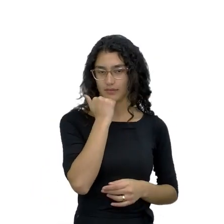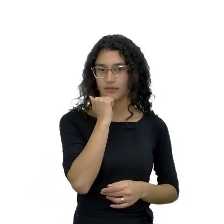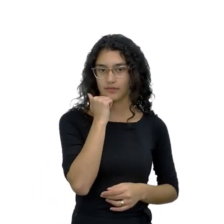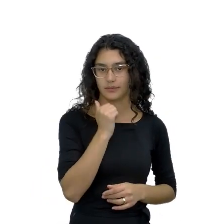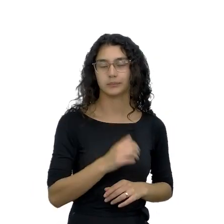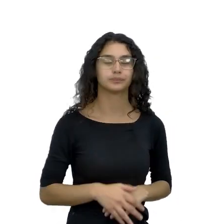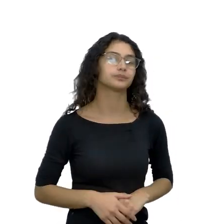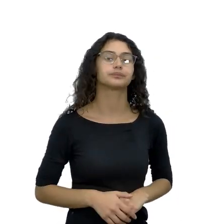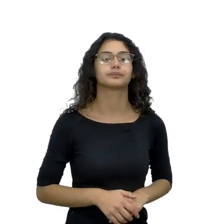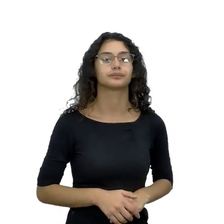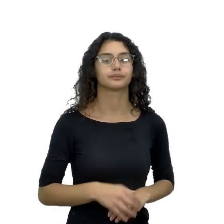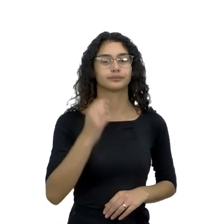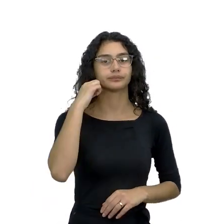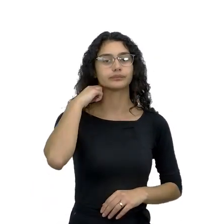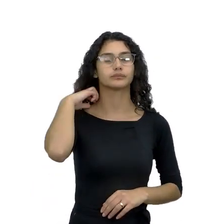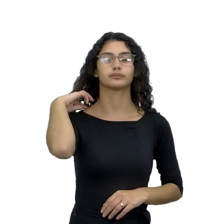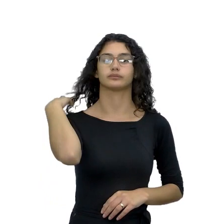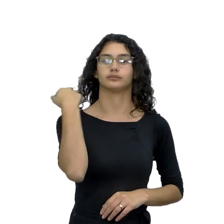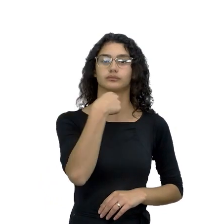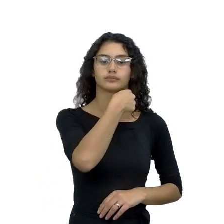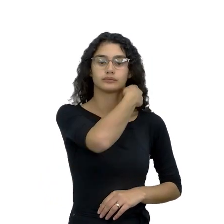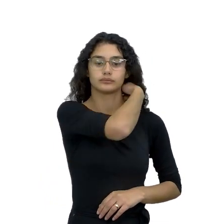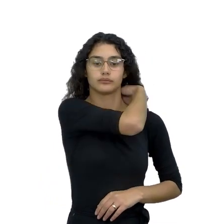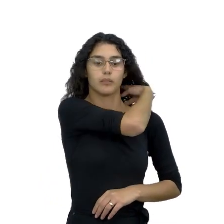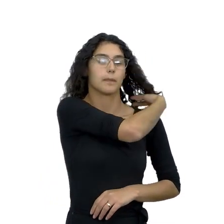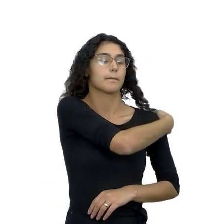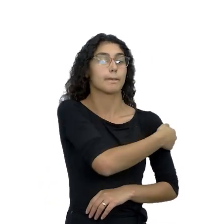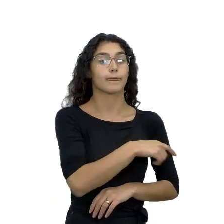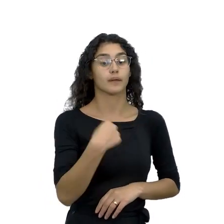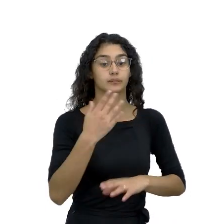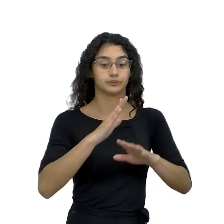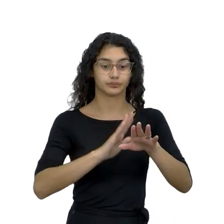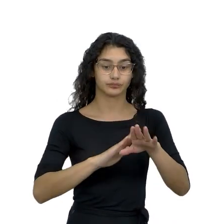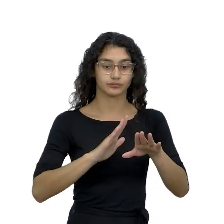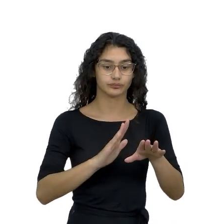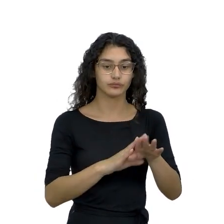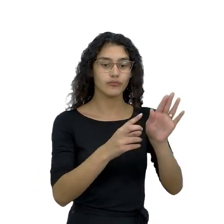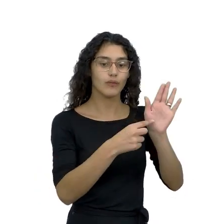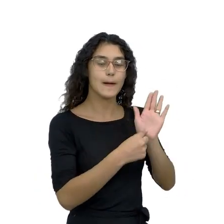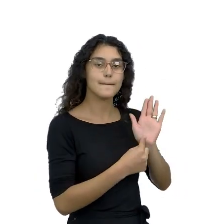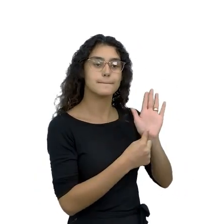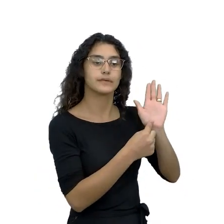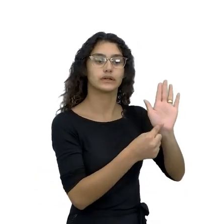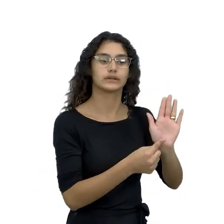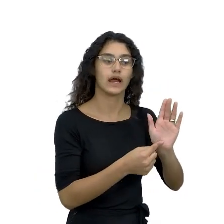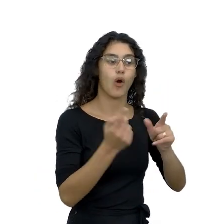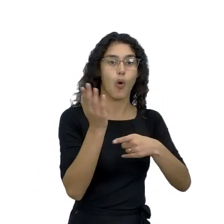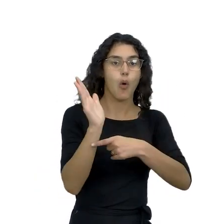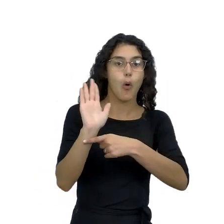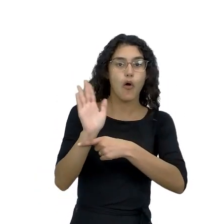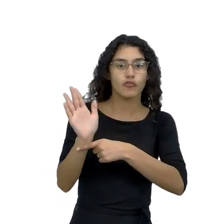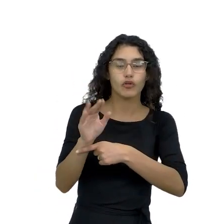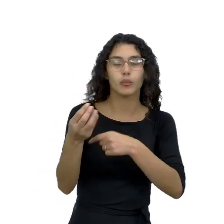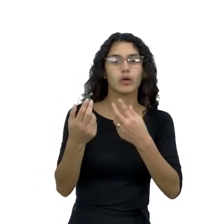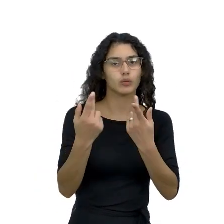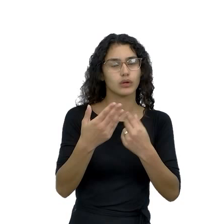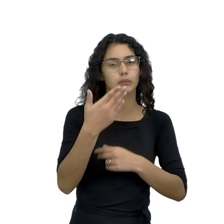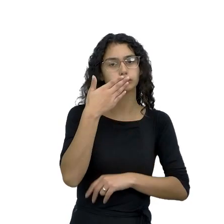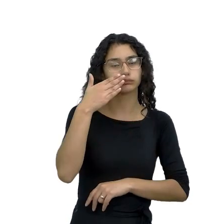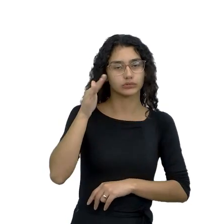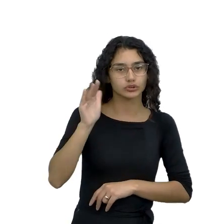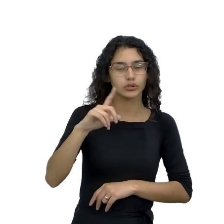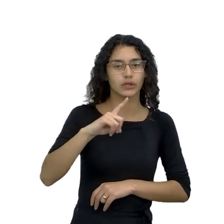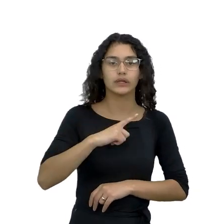tá? Aí, a gente faria, sim, a exibição do filme, como está pedindo